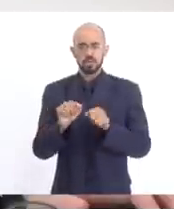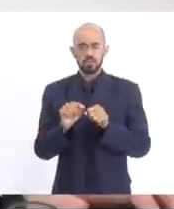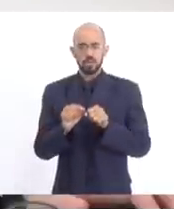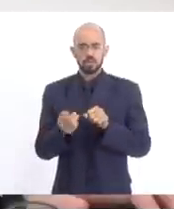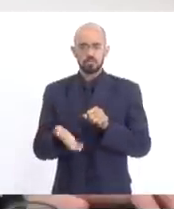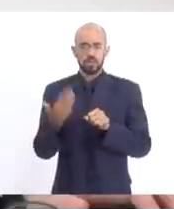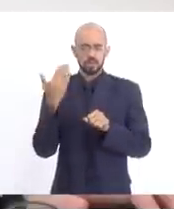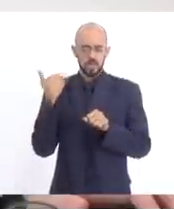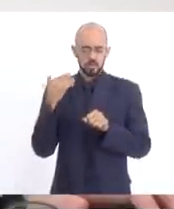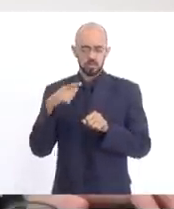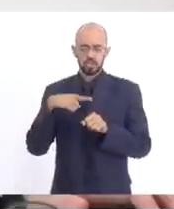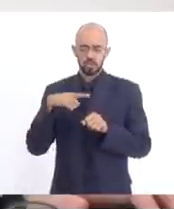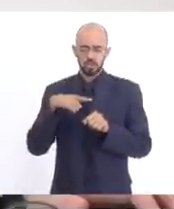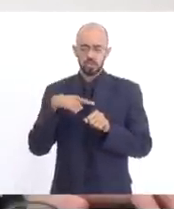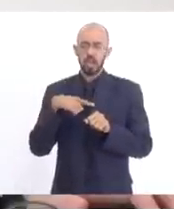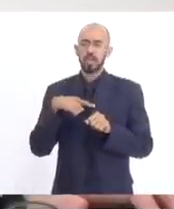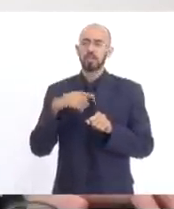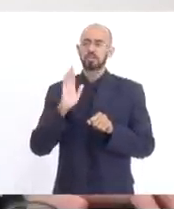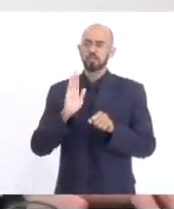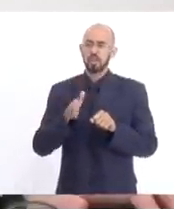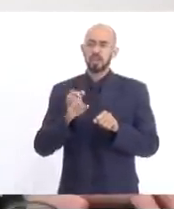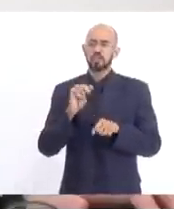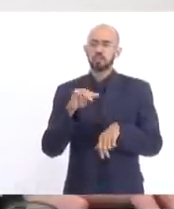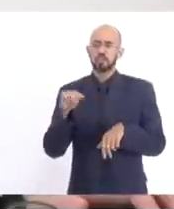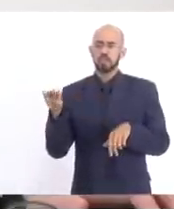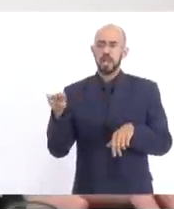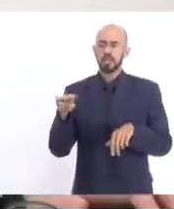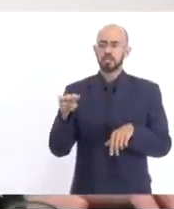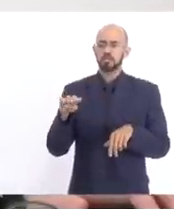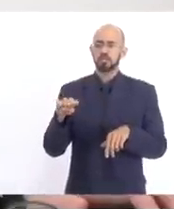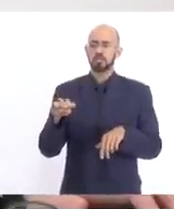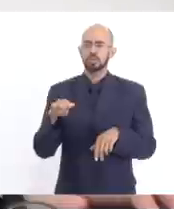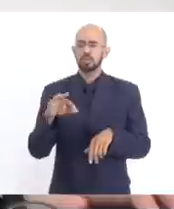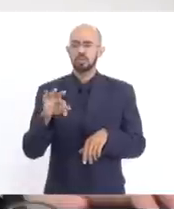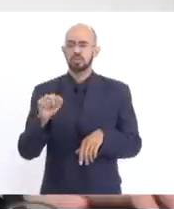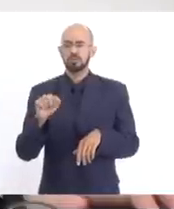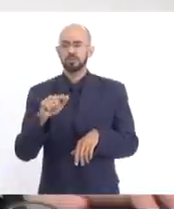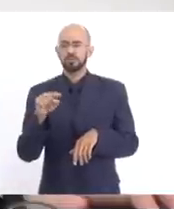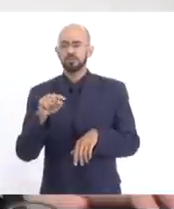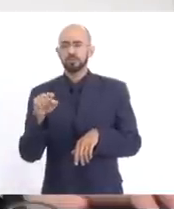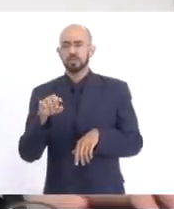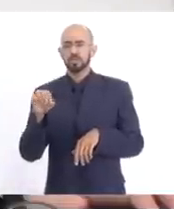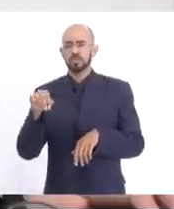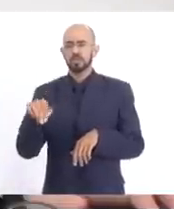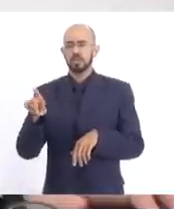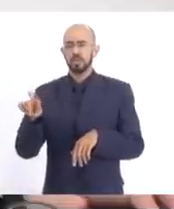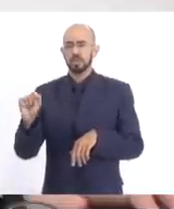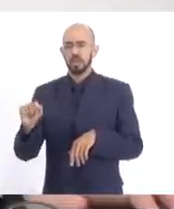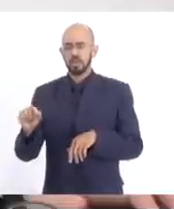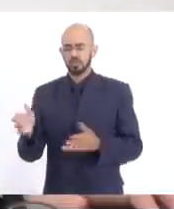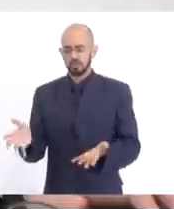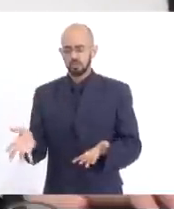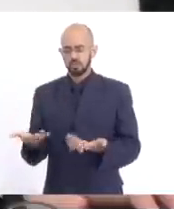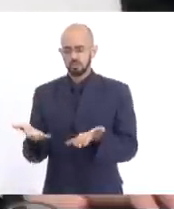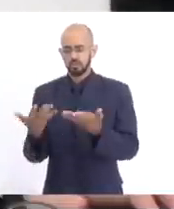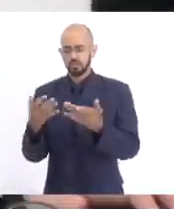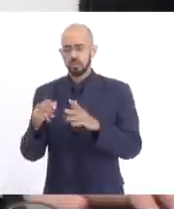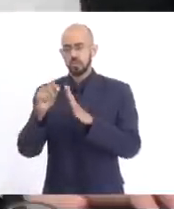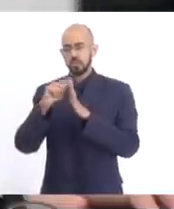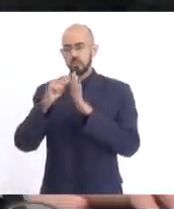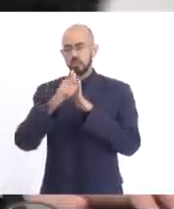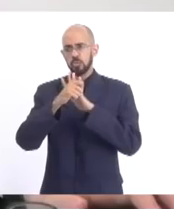já disponibilizamos no site da Fazenda os incentivos mês a mês, alguns, não